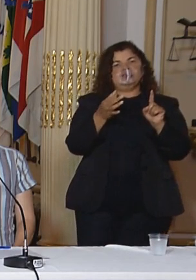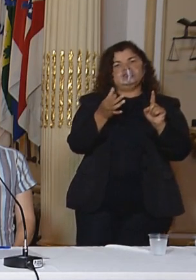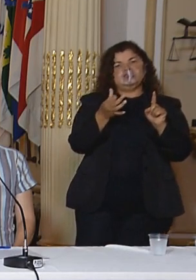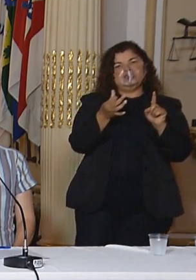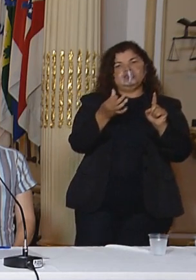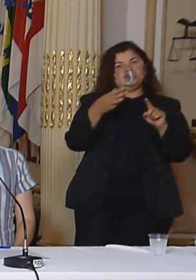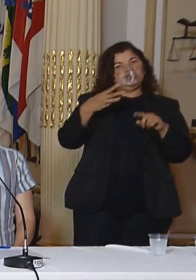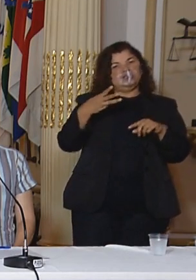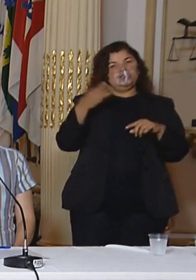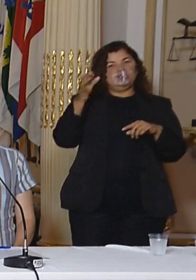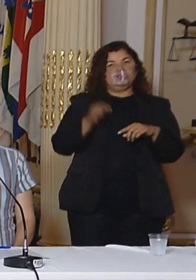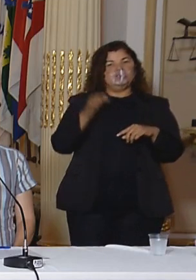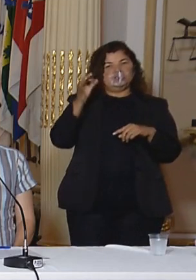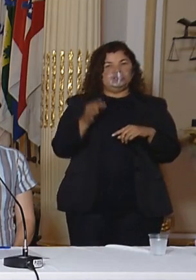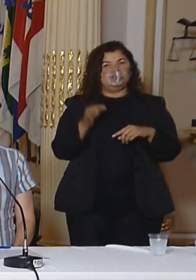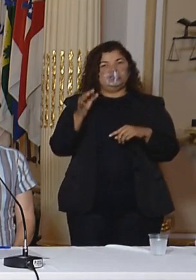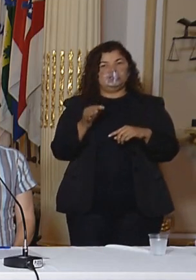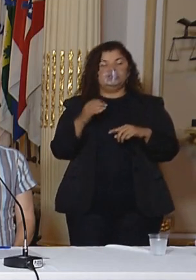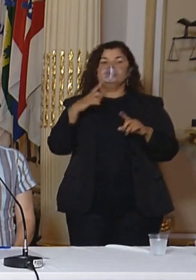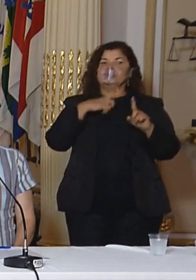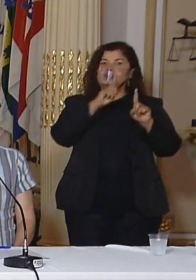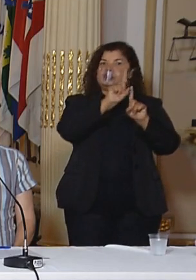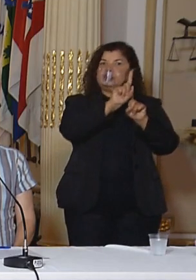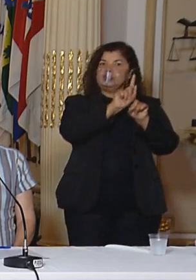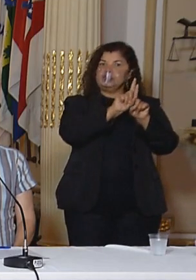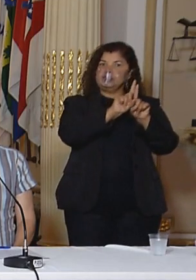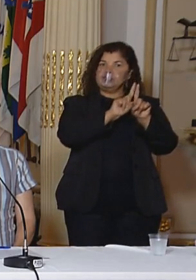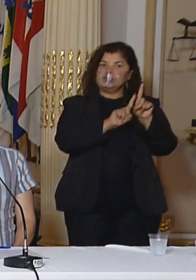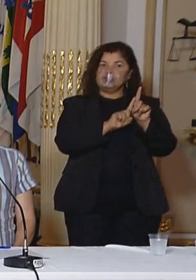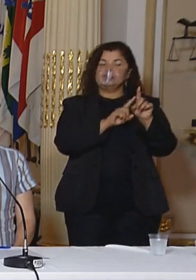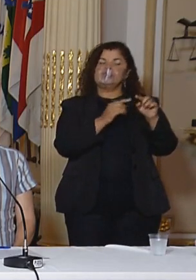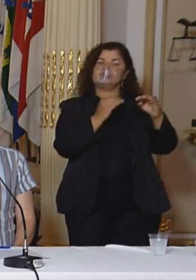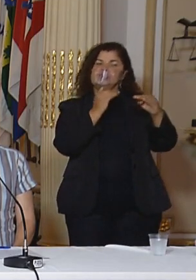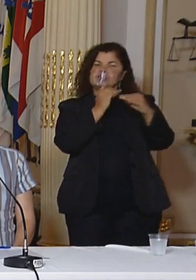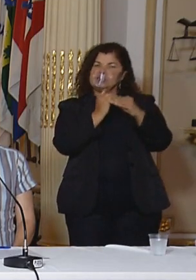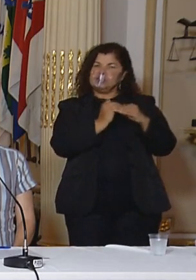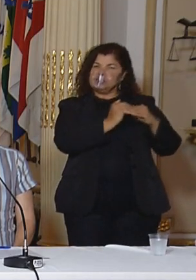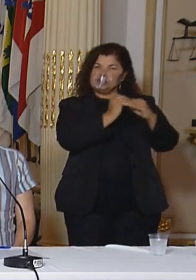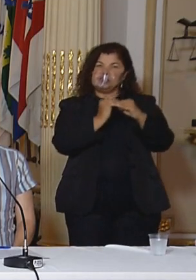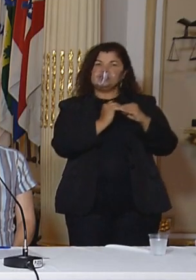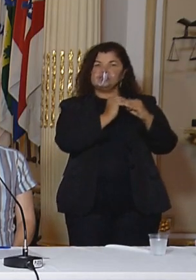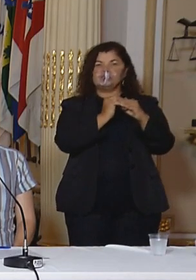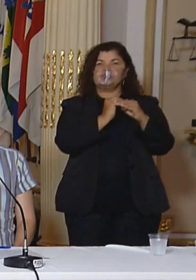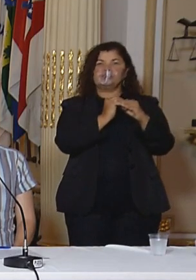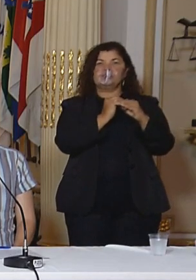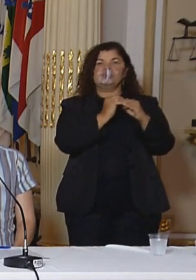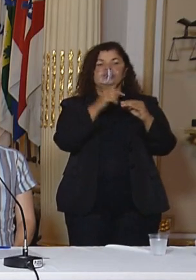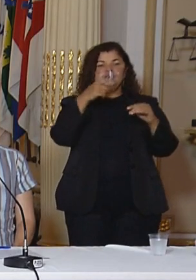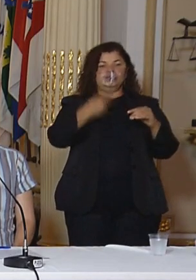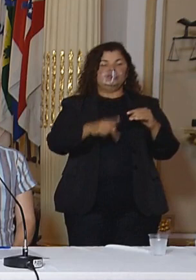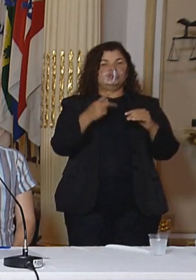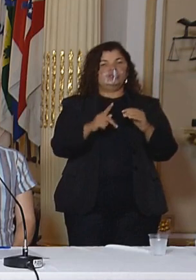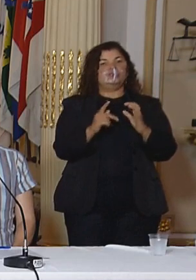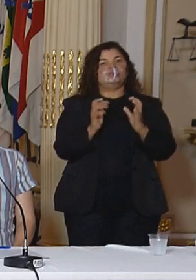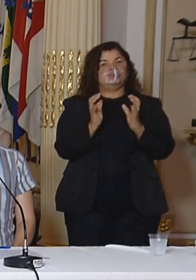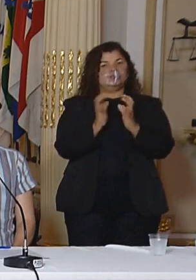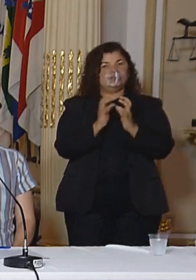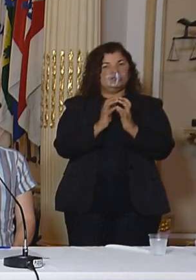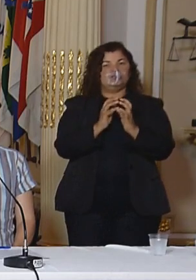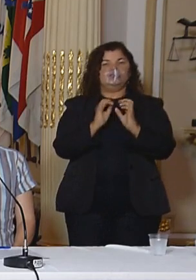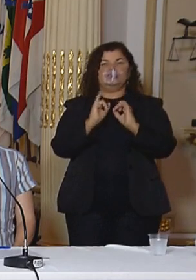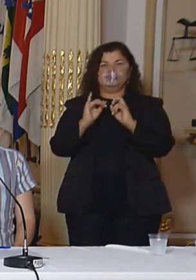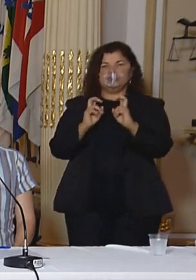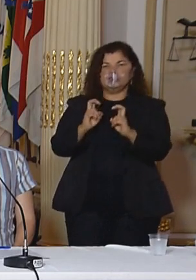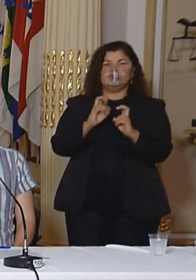63%, 64%. Ou seja, houve uma redução proporcional maior na região metropolitana do que